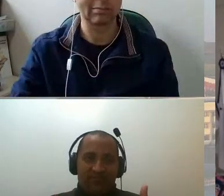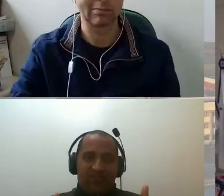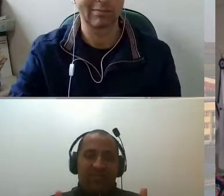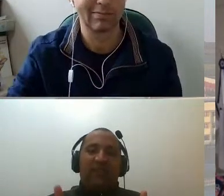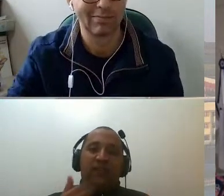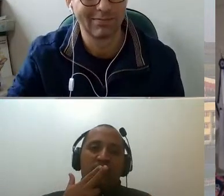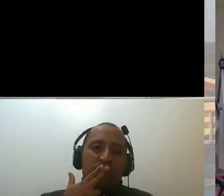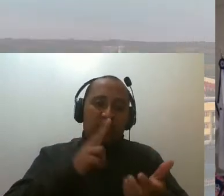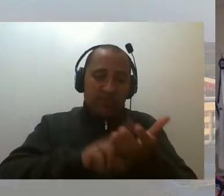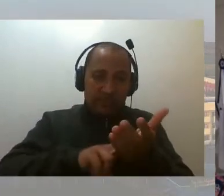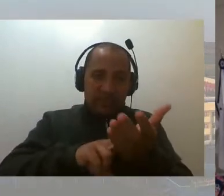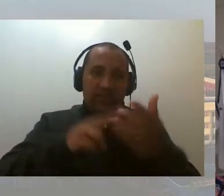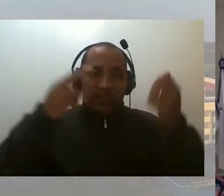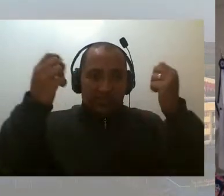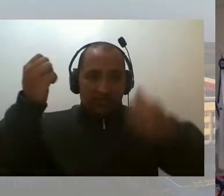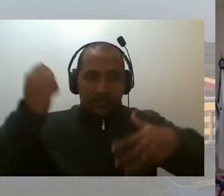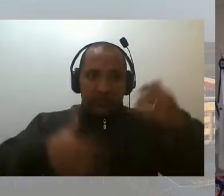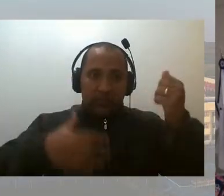tudo,